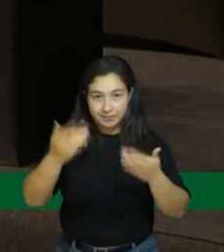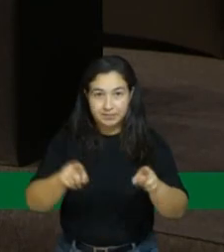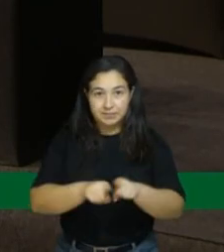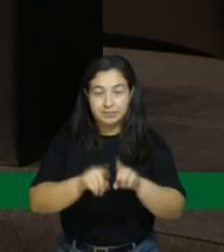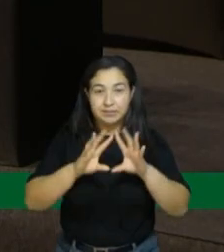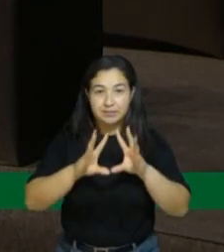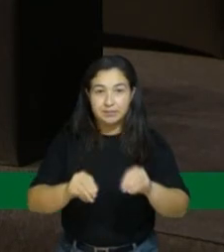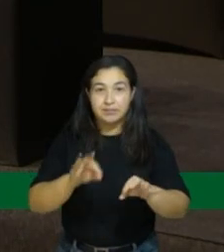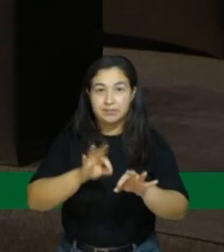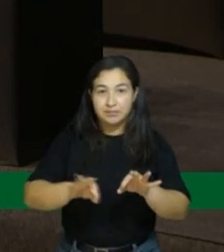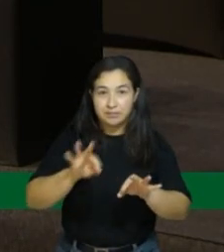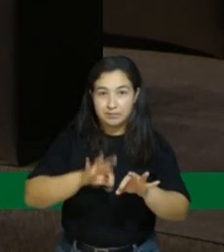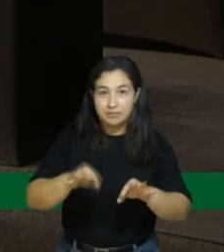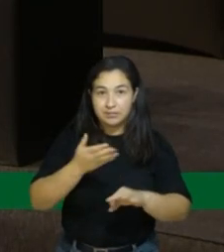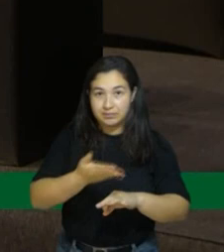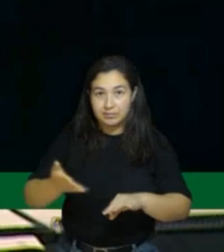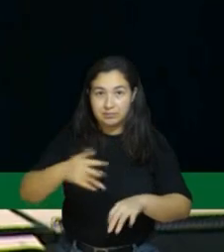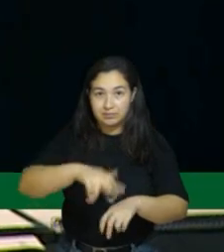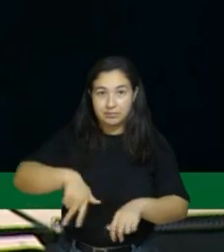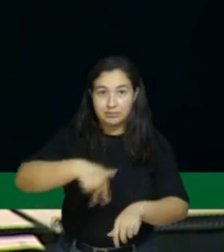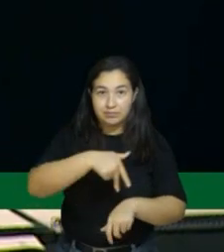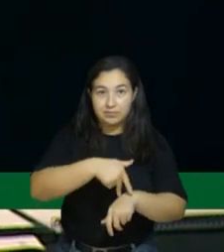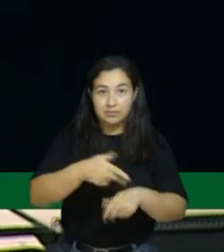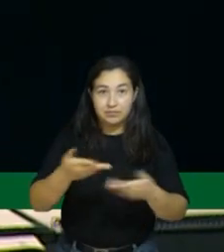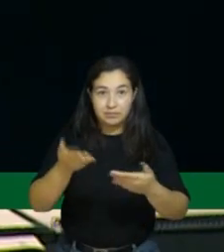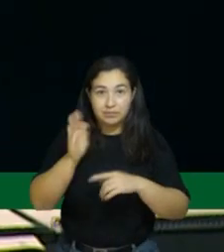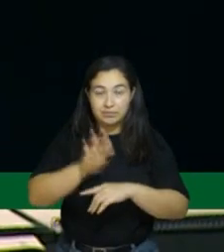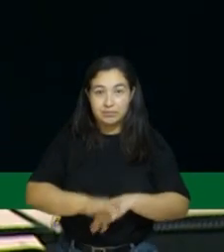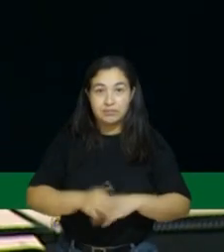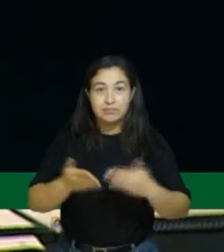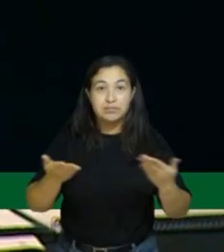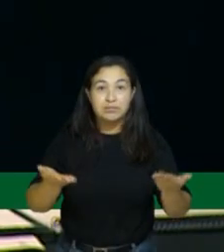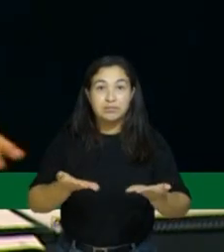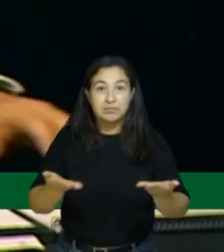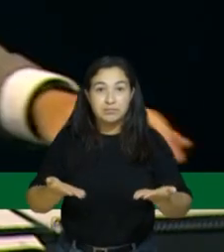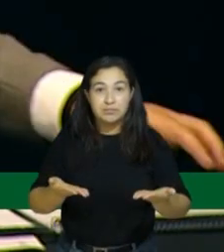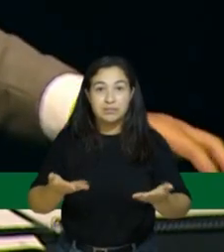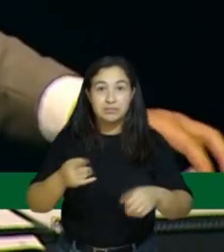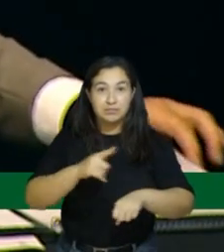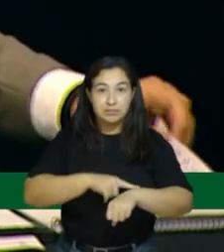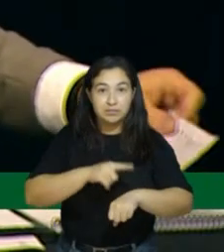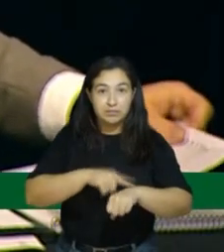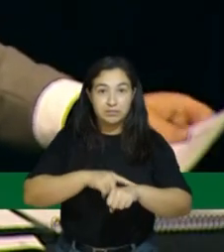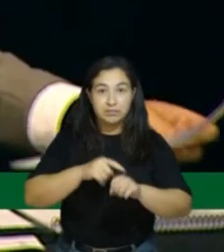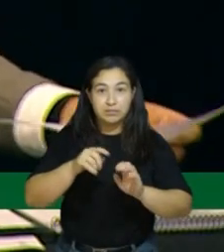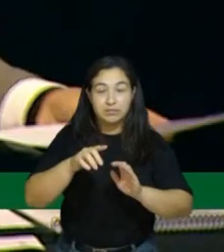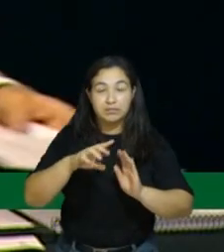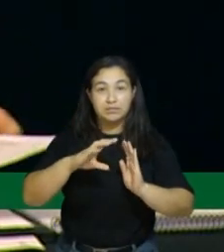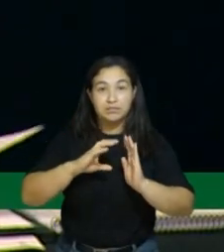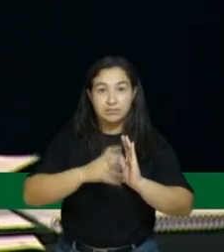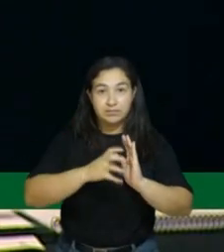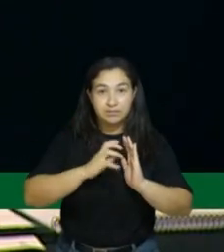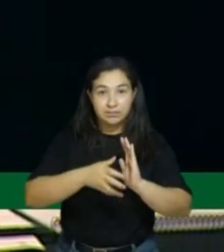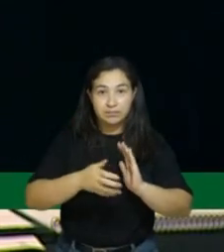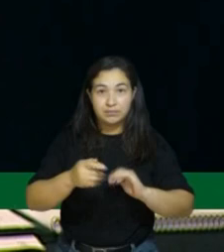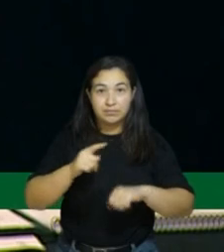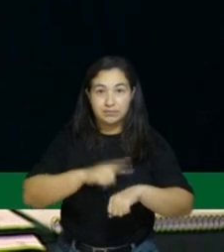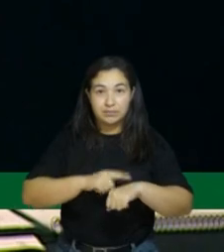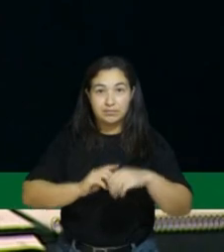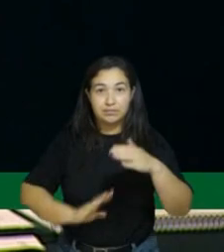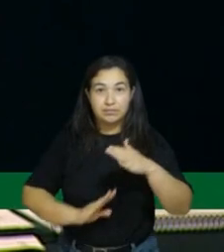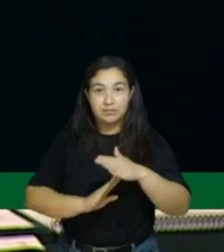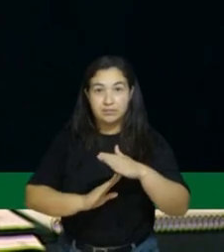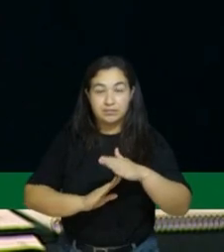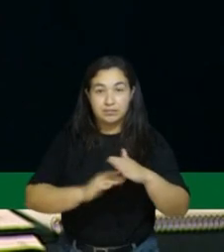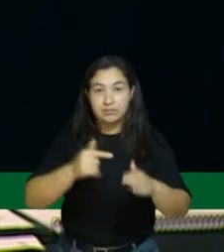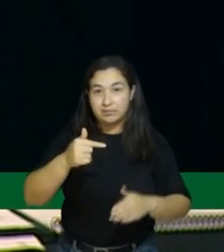entidades que se manifestaram na tarde de hoje passamos ao horário destinado aos partidos políticos pelo tempo de até